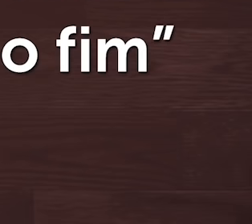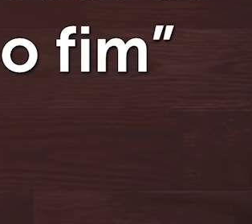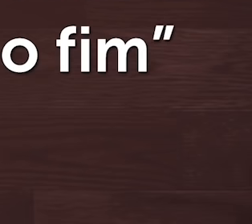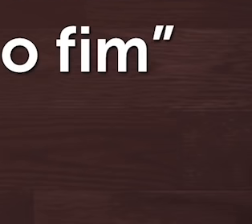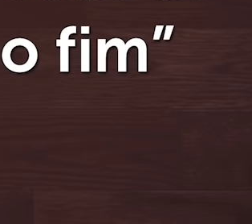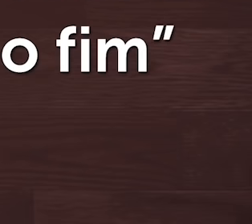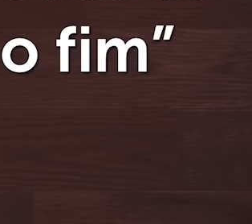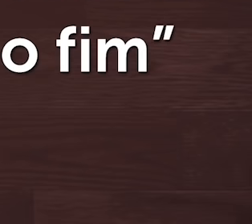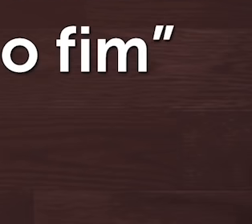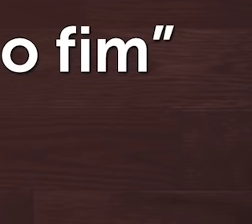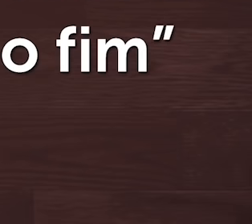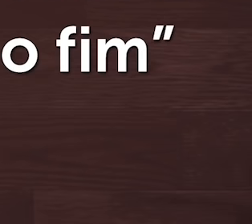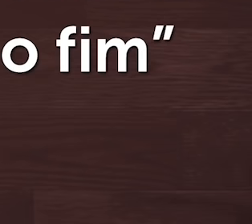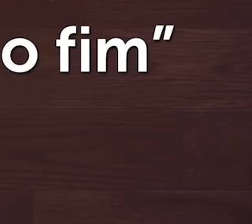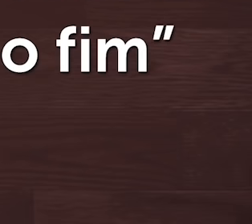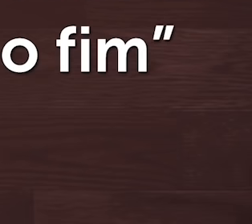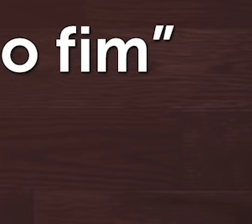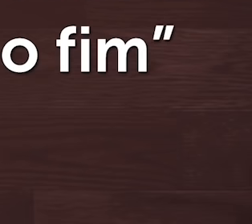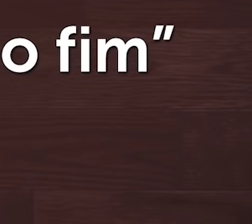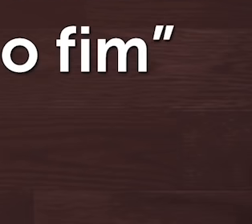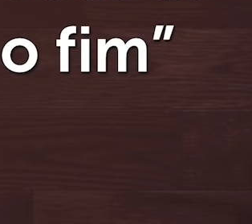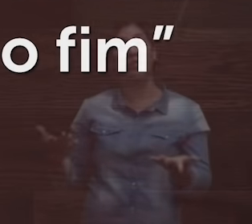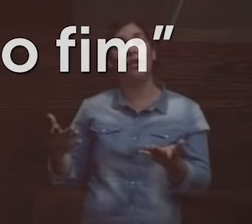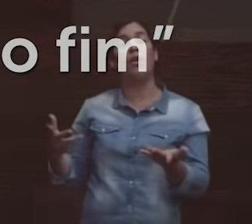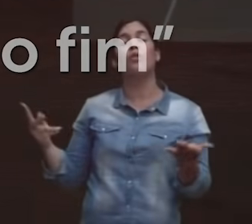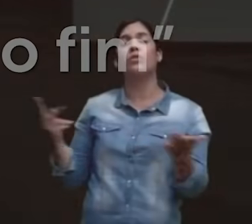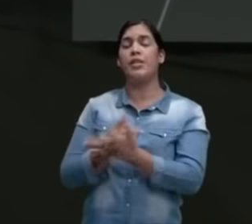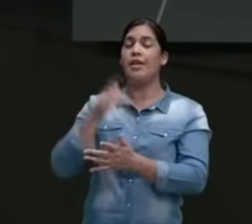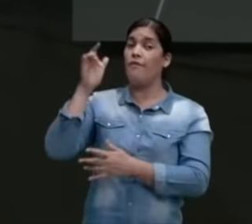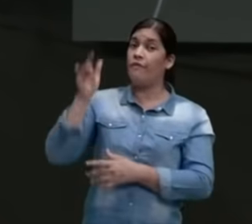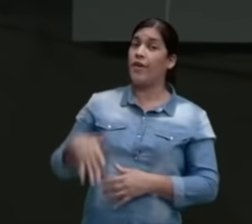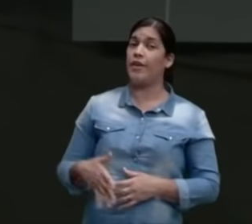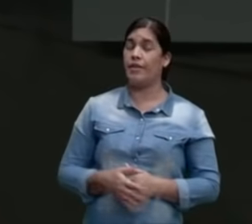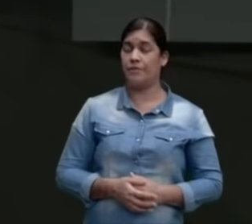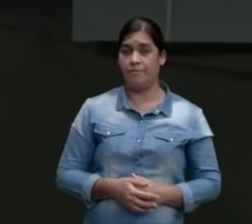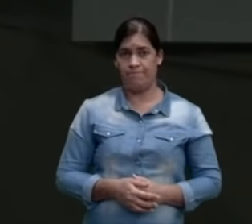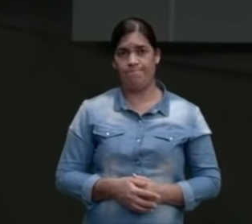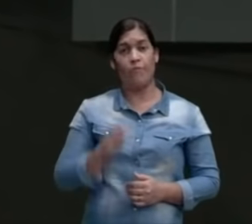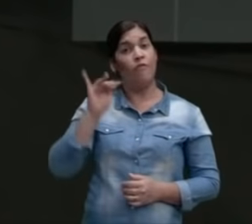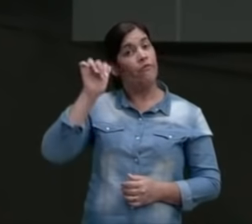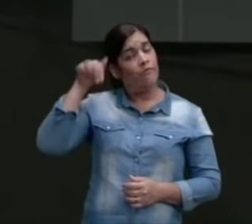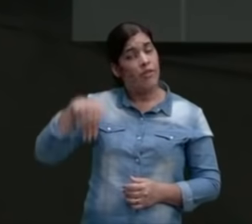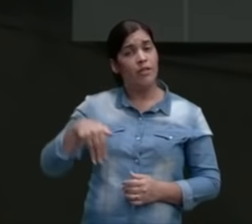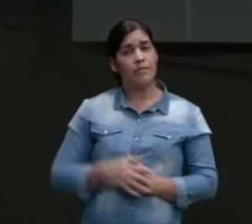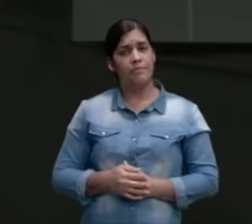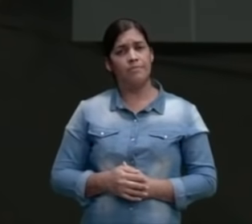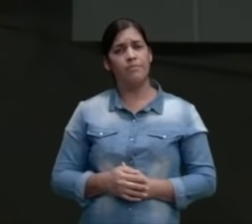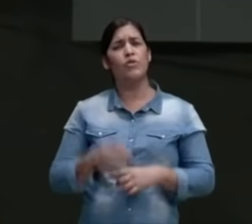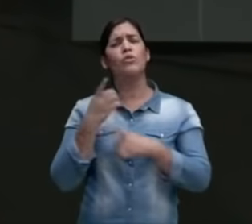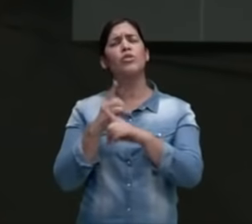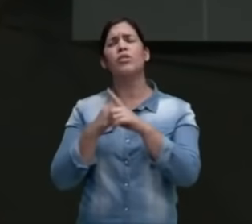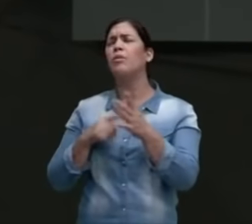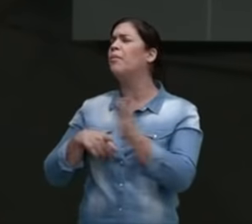as nações, e então virá o fim. Nesse contexto aqui, os discípulos estavam perguntando: Jesus, qual é o sinal do